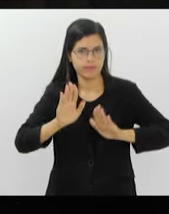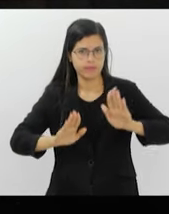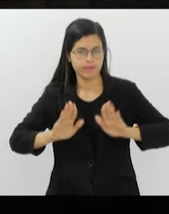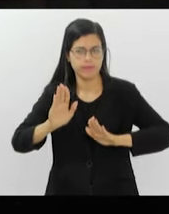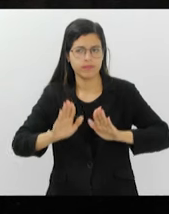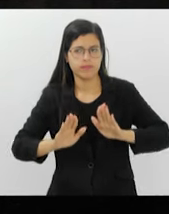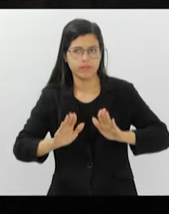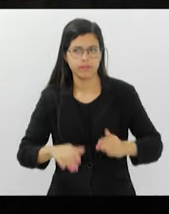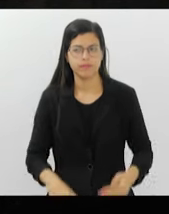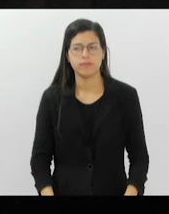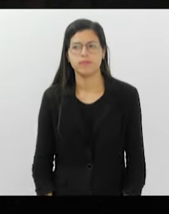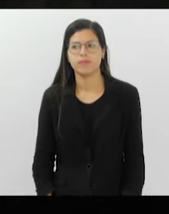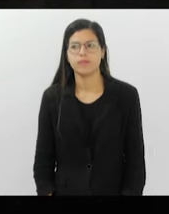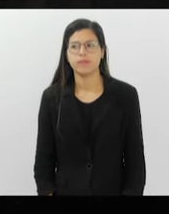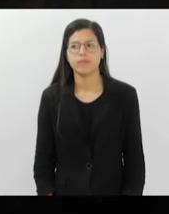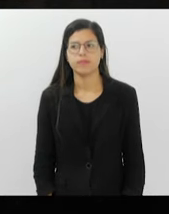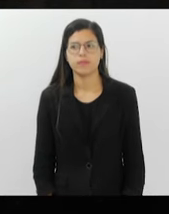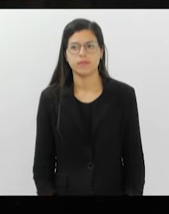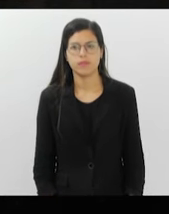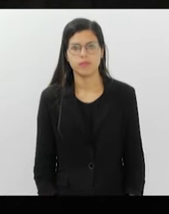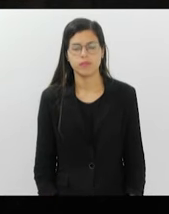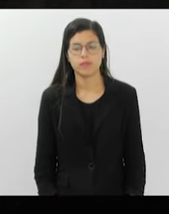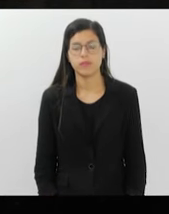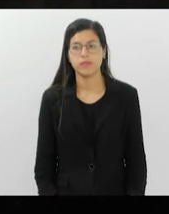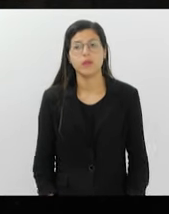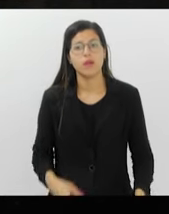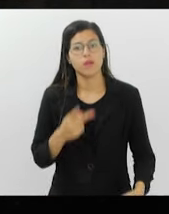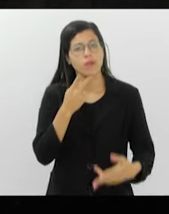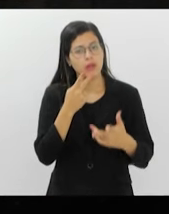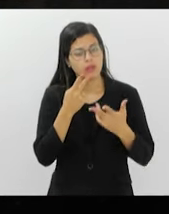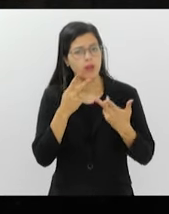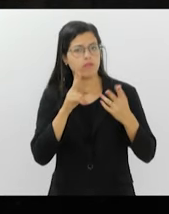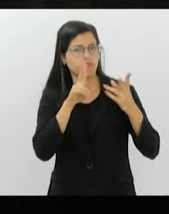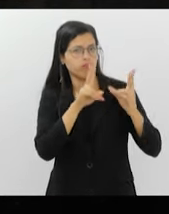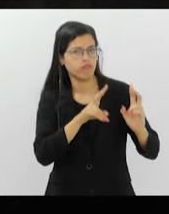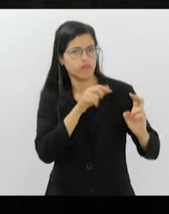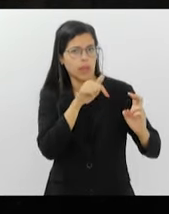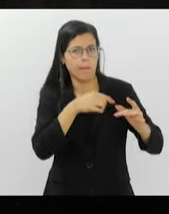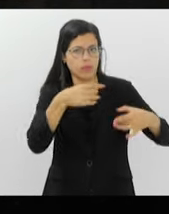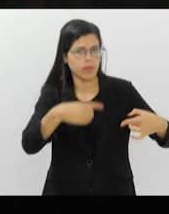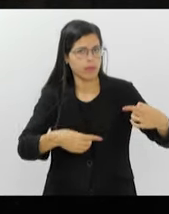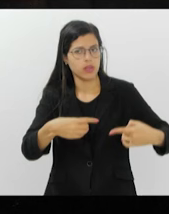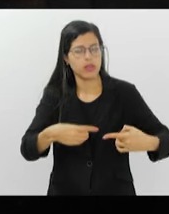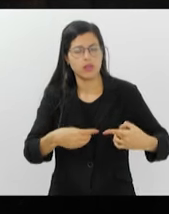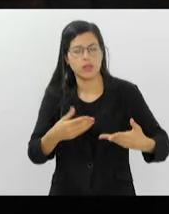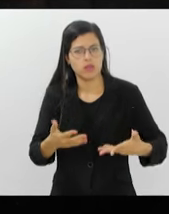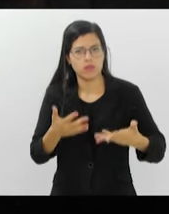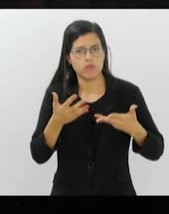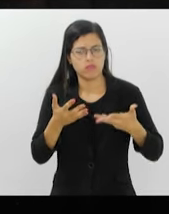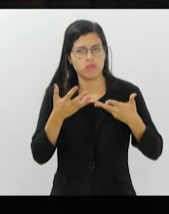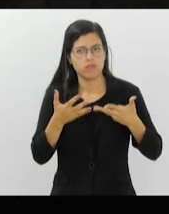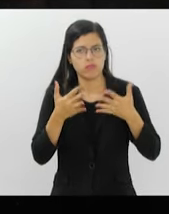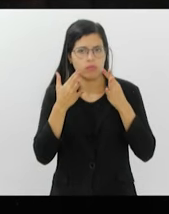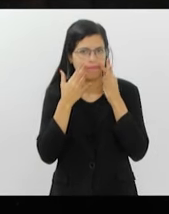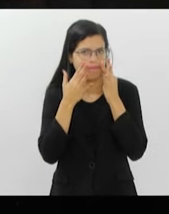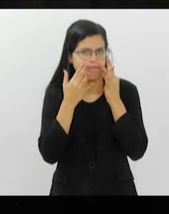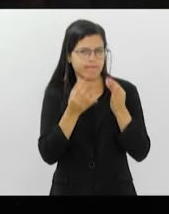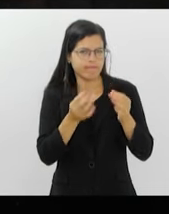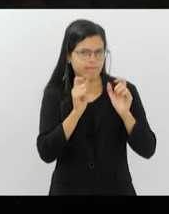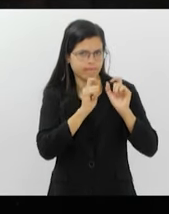e dá ênfase sobre esse tema né e eu resolvi chamar a atenção